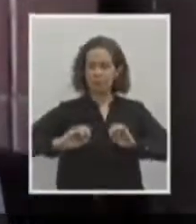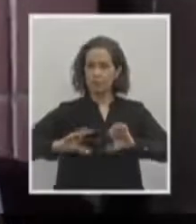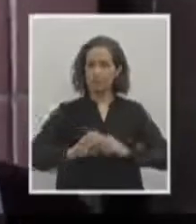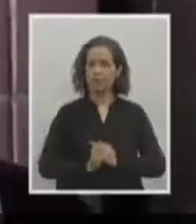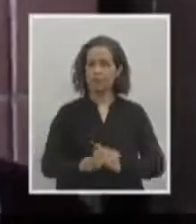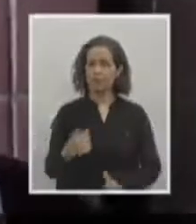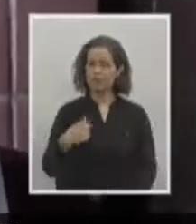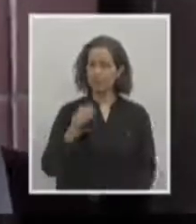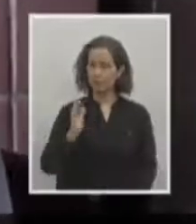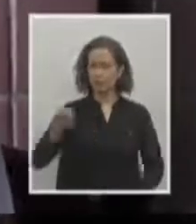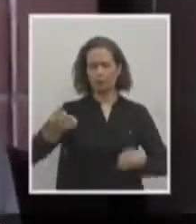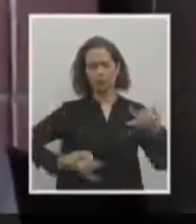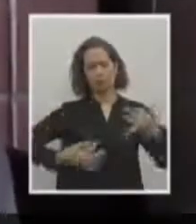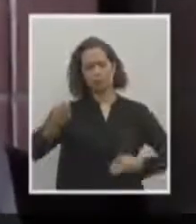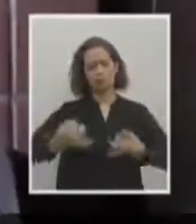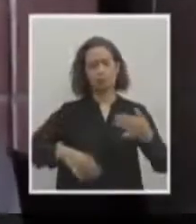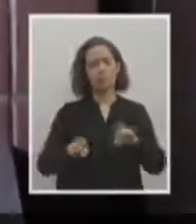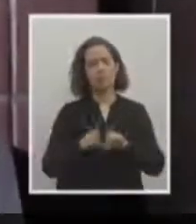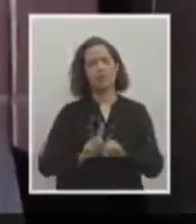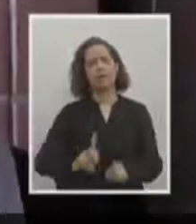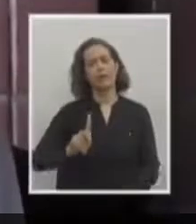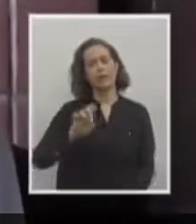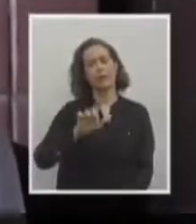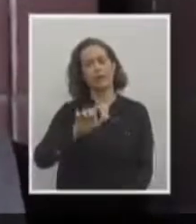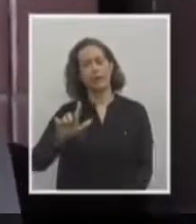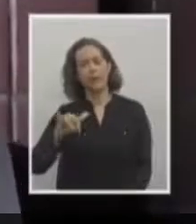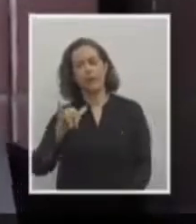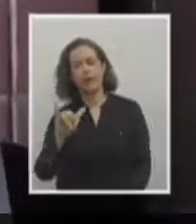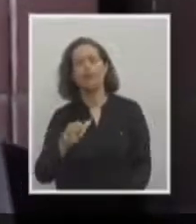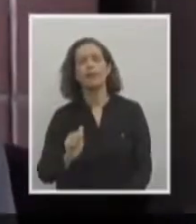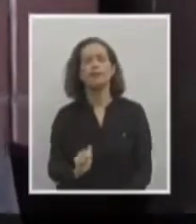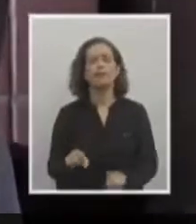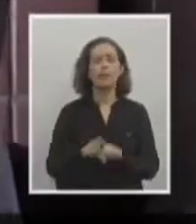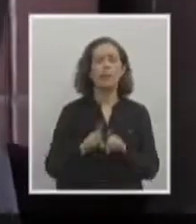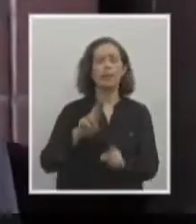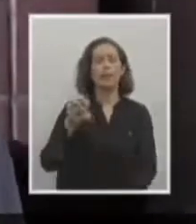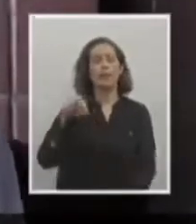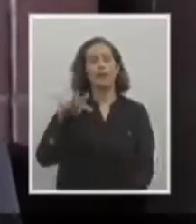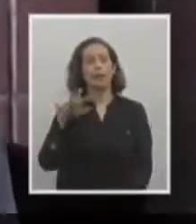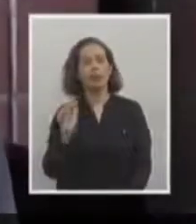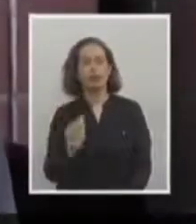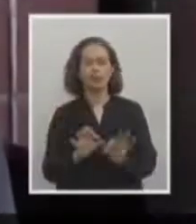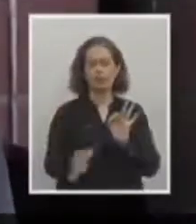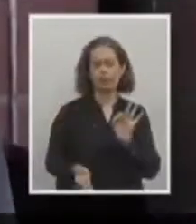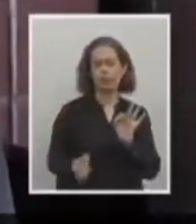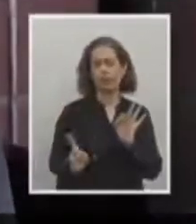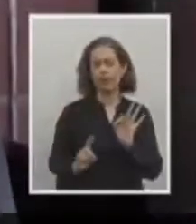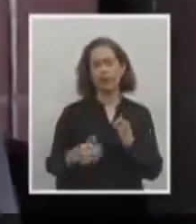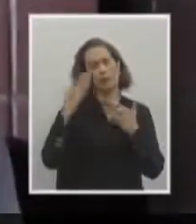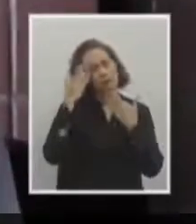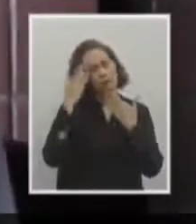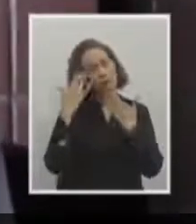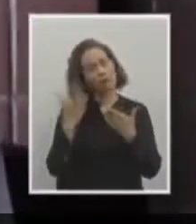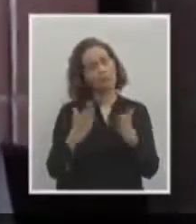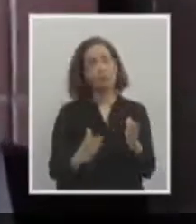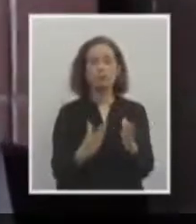falei, diante da fala da Kelly, da Renata, para não me alongar muito, eu agradeço,